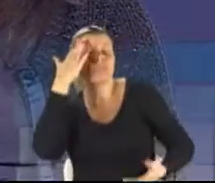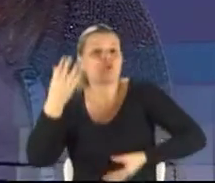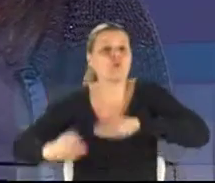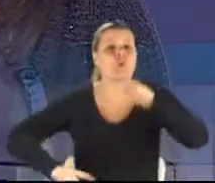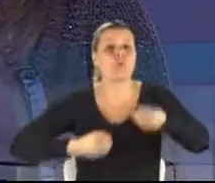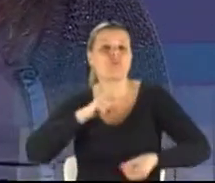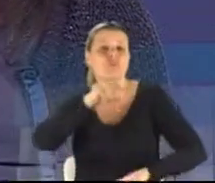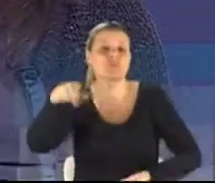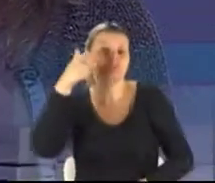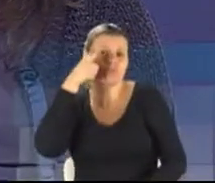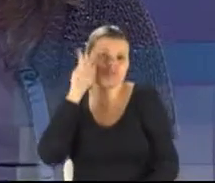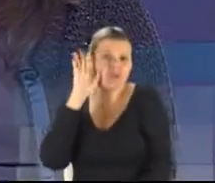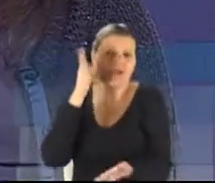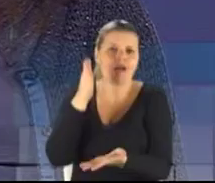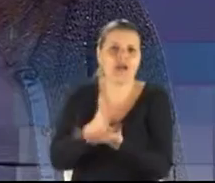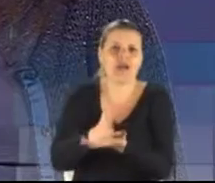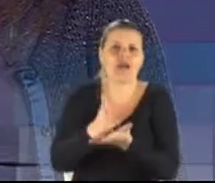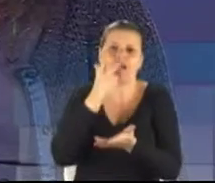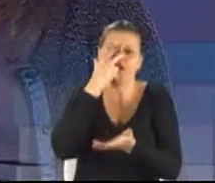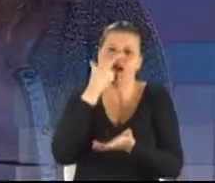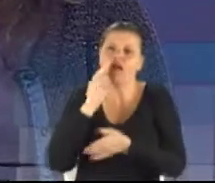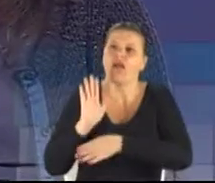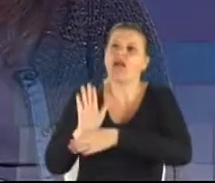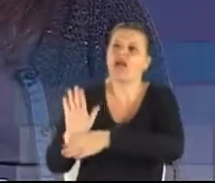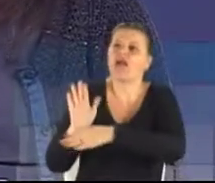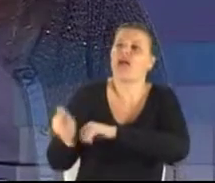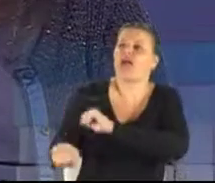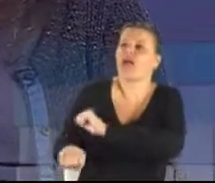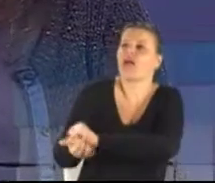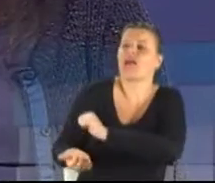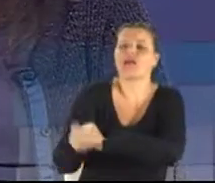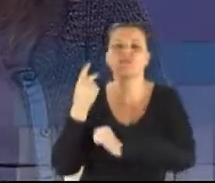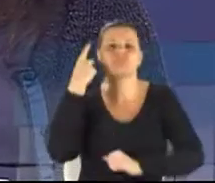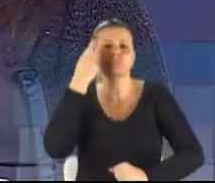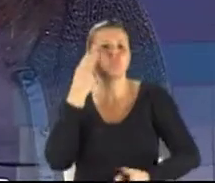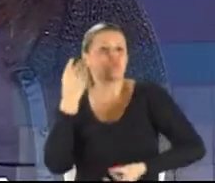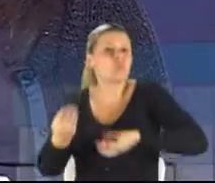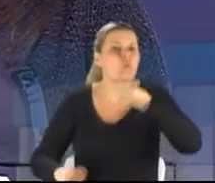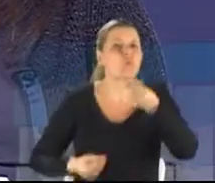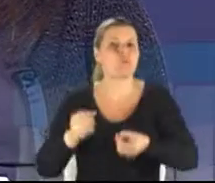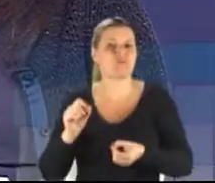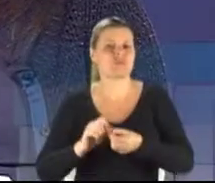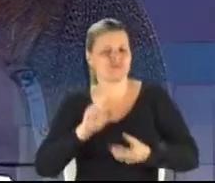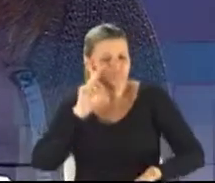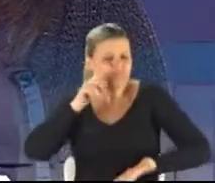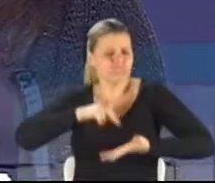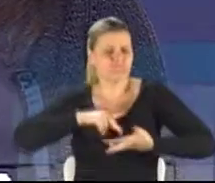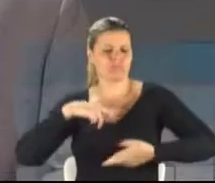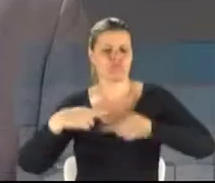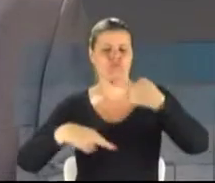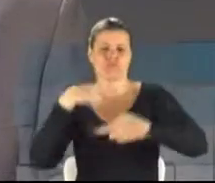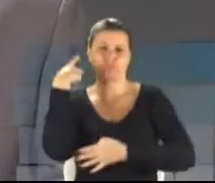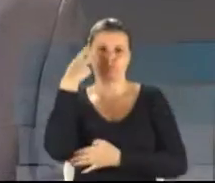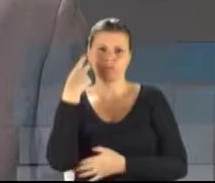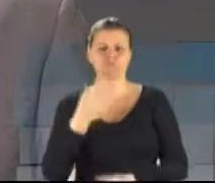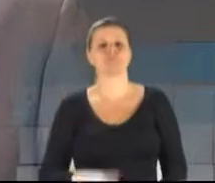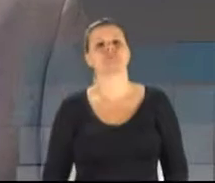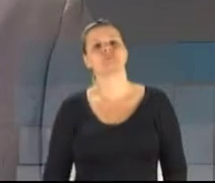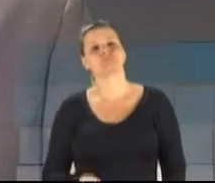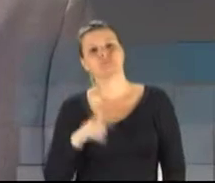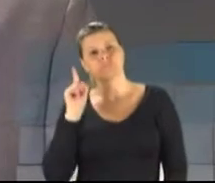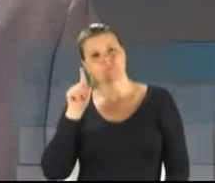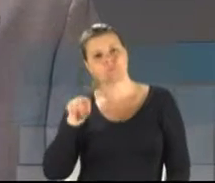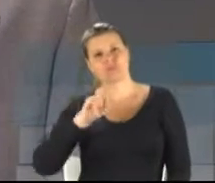acabar com os privilégios do dos políticos e como que vocês vão fazer uma verdadeira reforma política candidato hermin